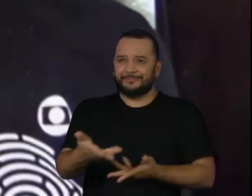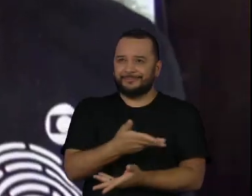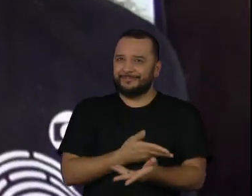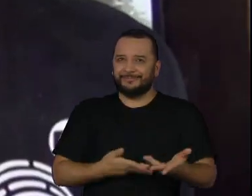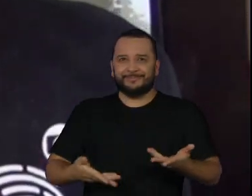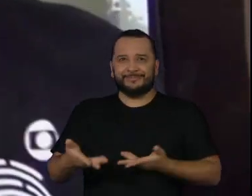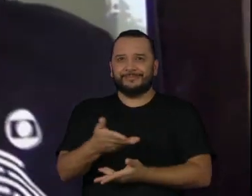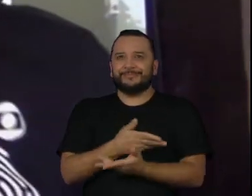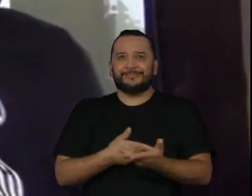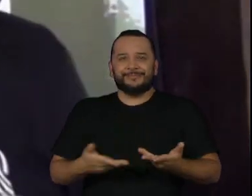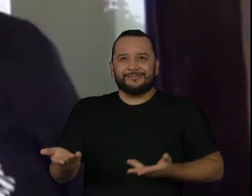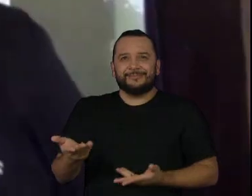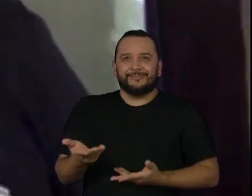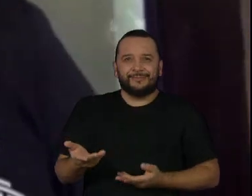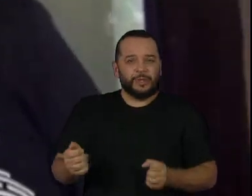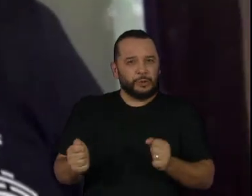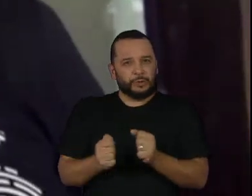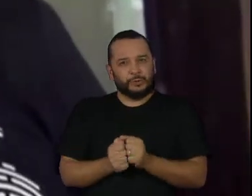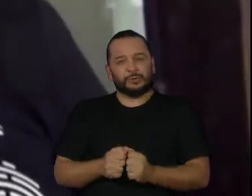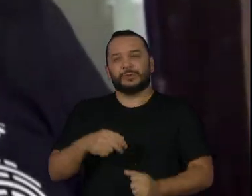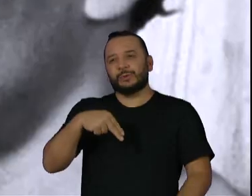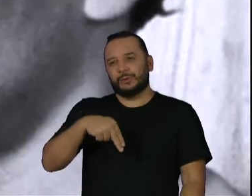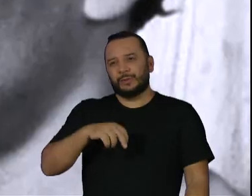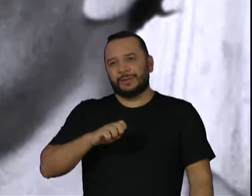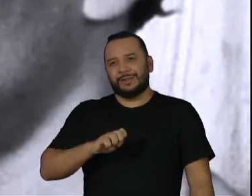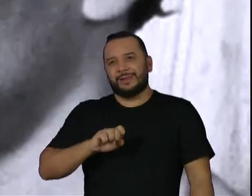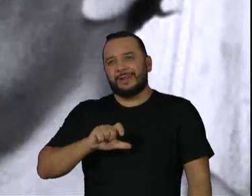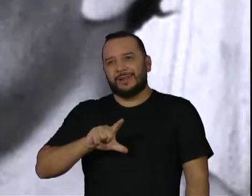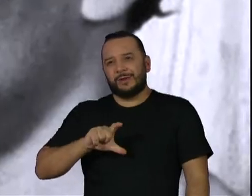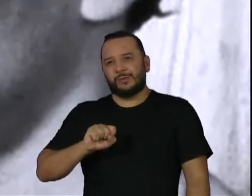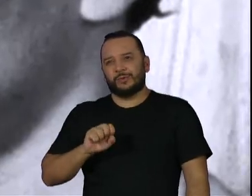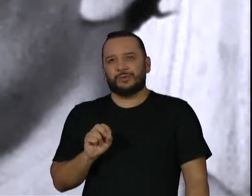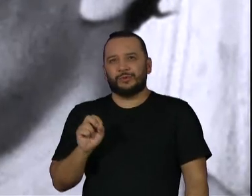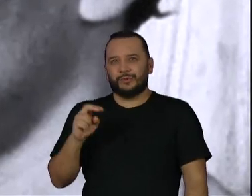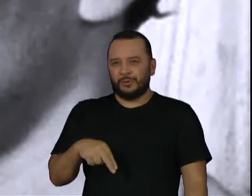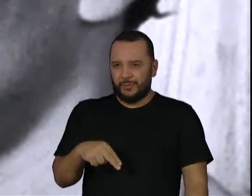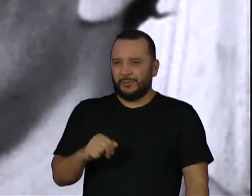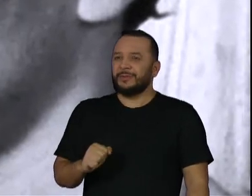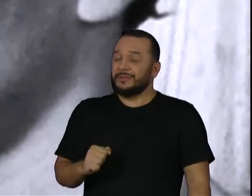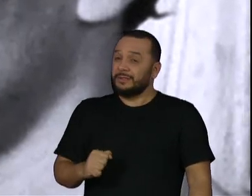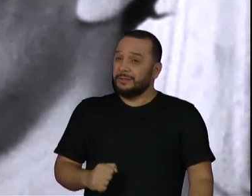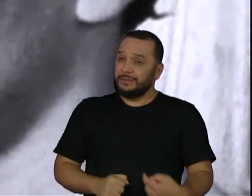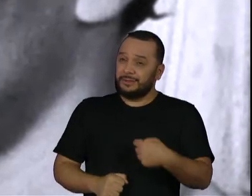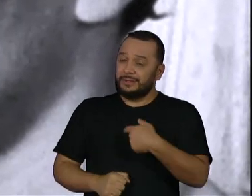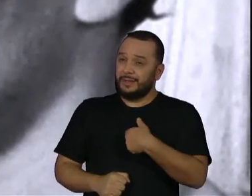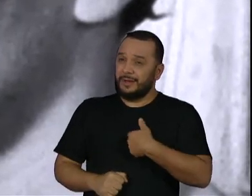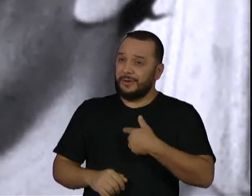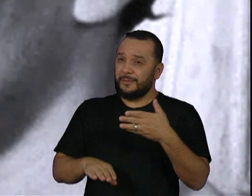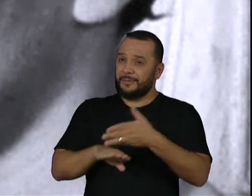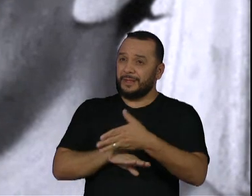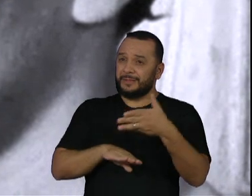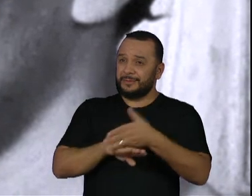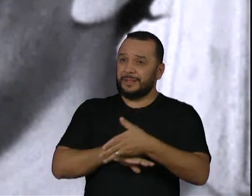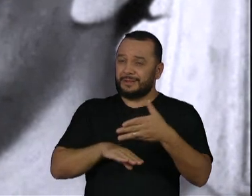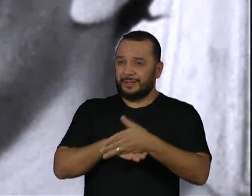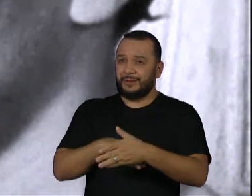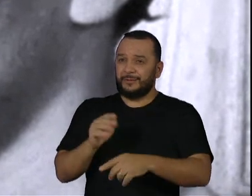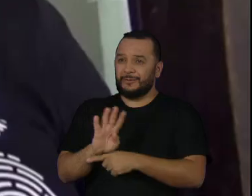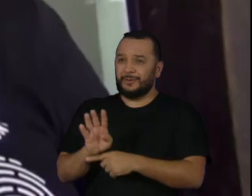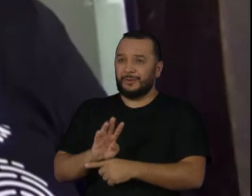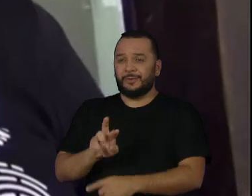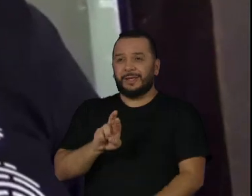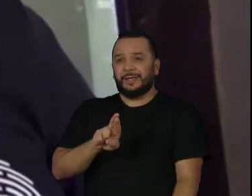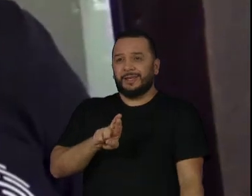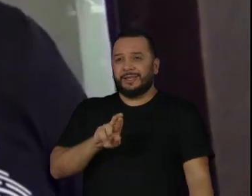com o Nelson. E aí acabei fazendo uma participação no Rio 40 Graus.